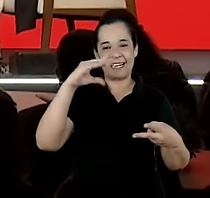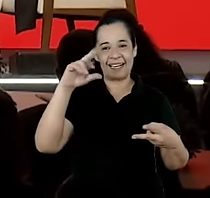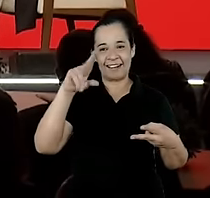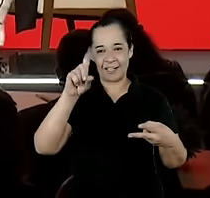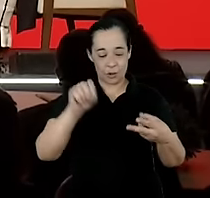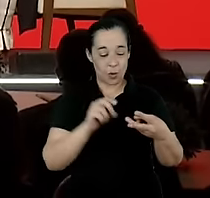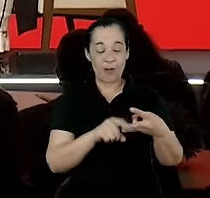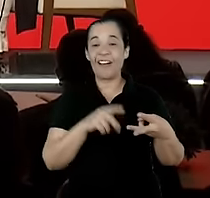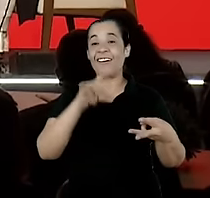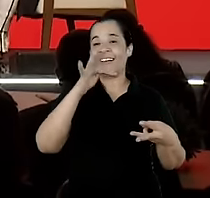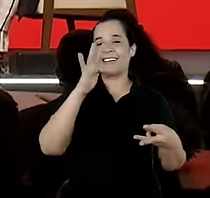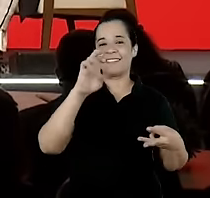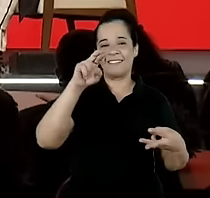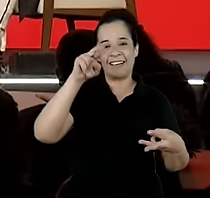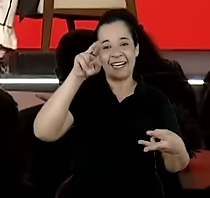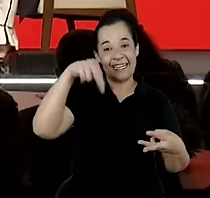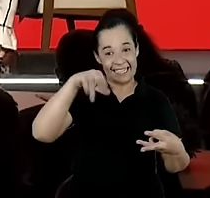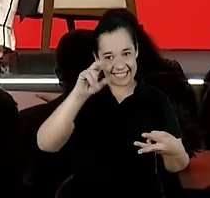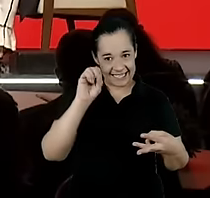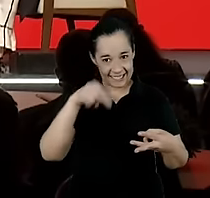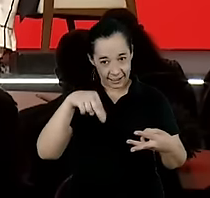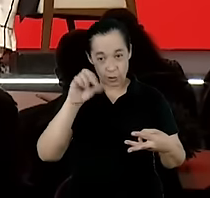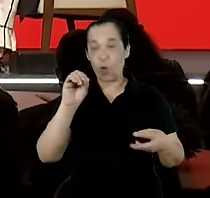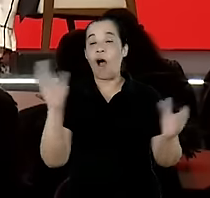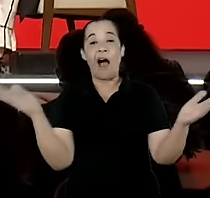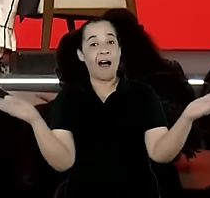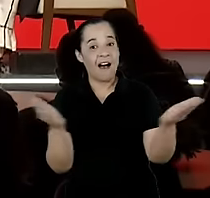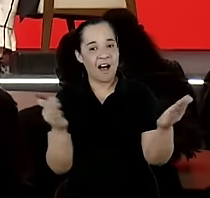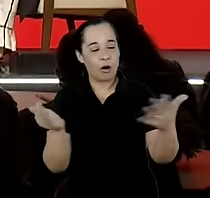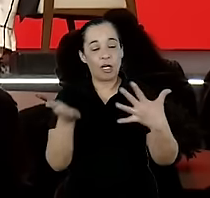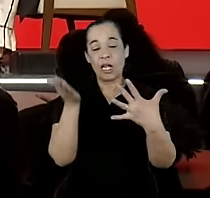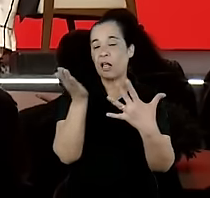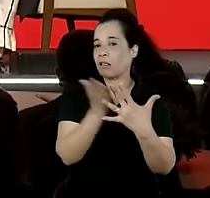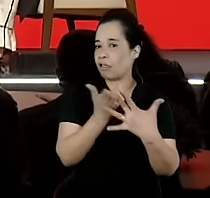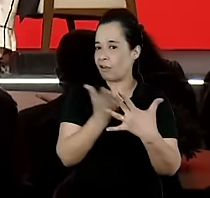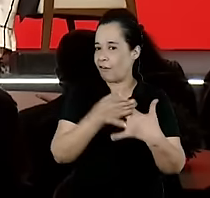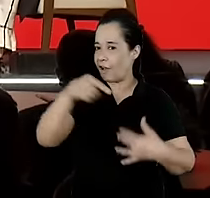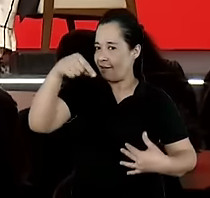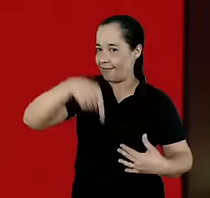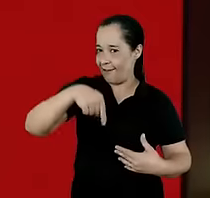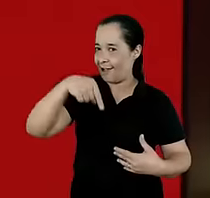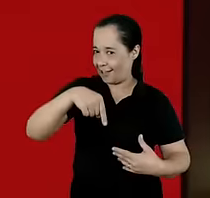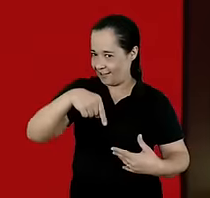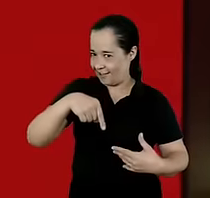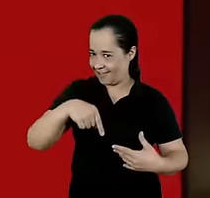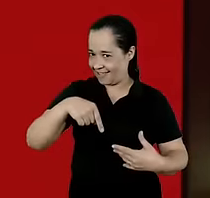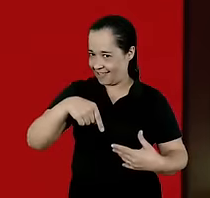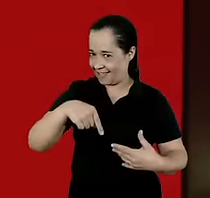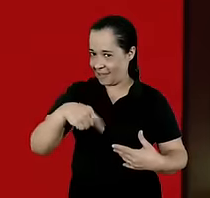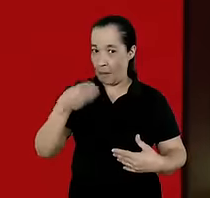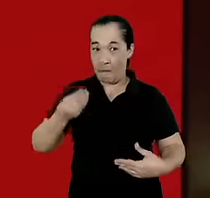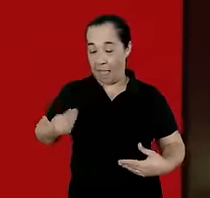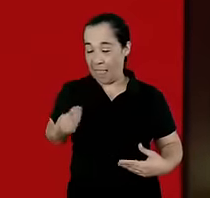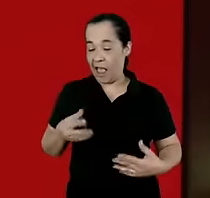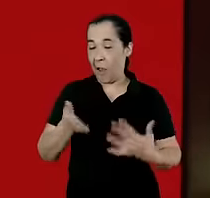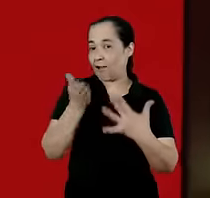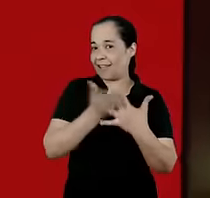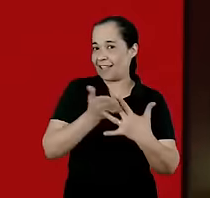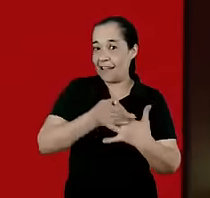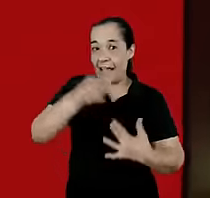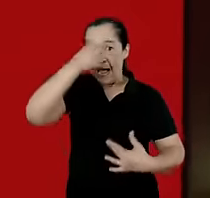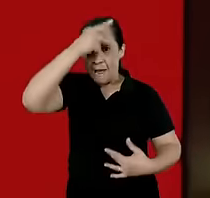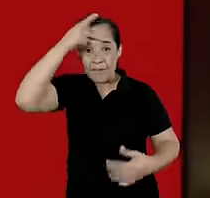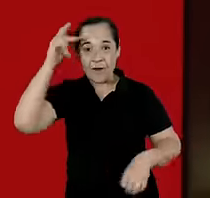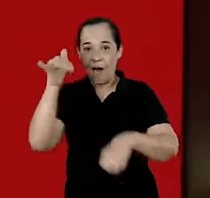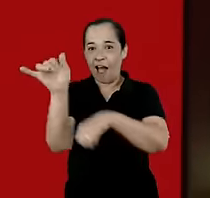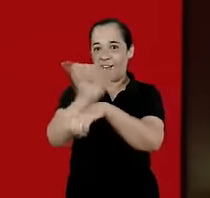a todos vocês a gente vai ter um intervalo aqui nesse momento onde estamos para quem tá nos acompanhando no YouTube o